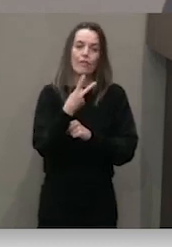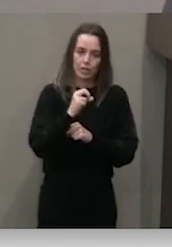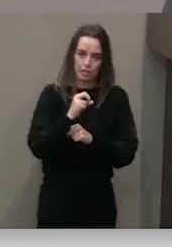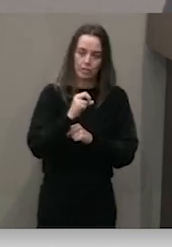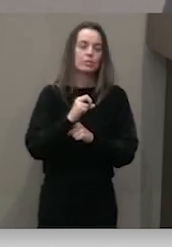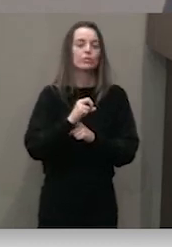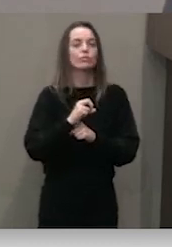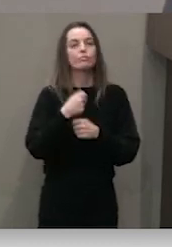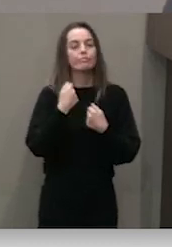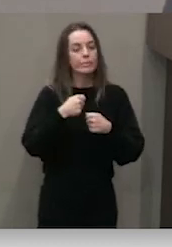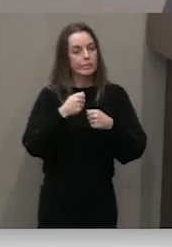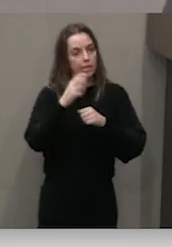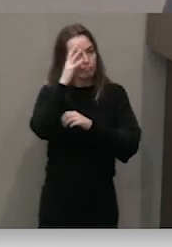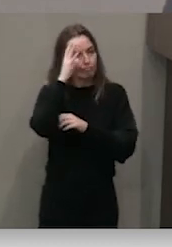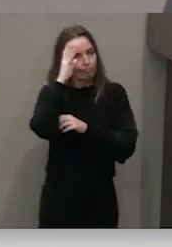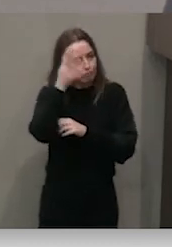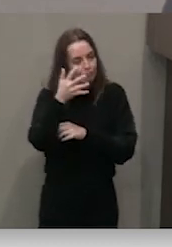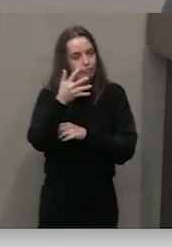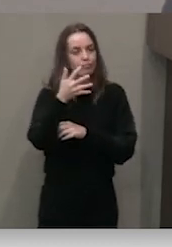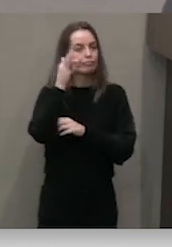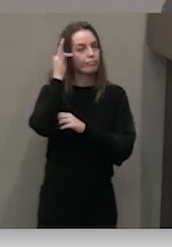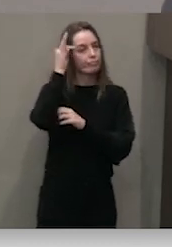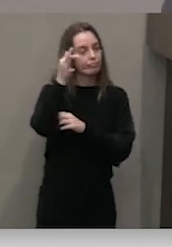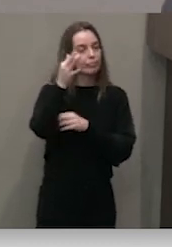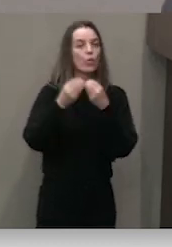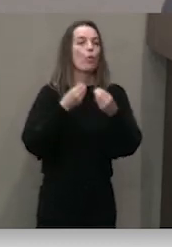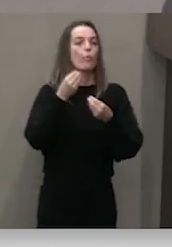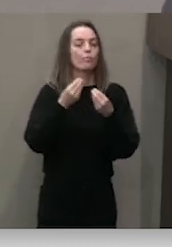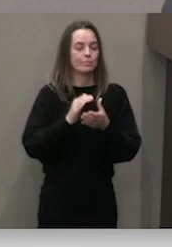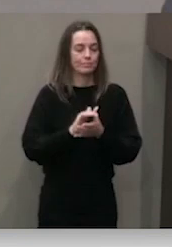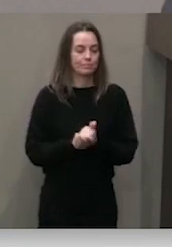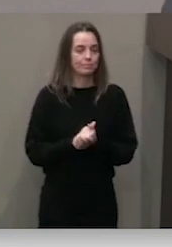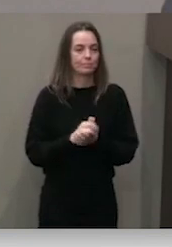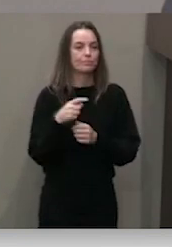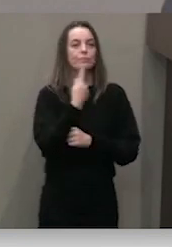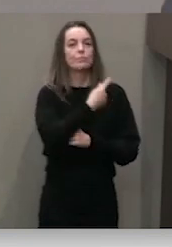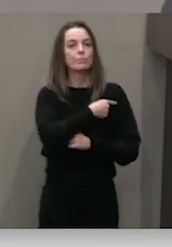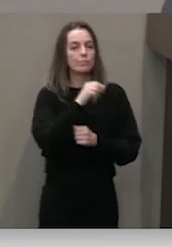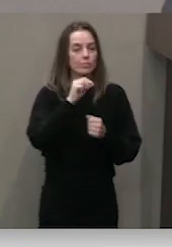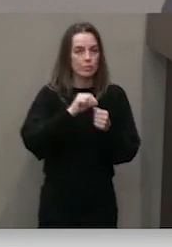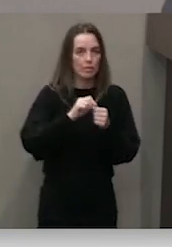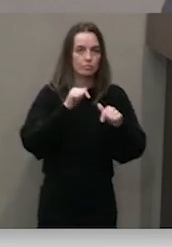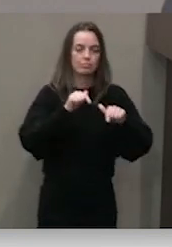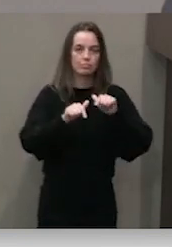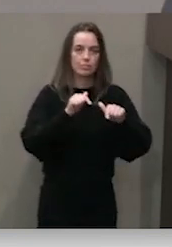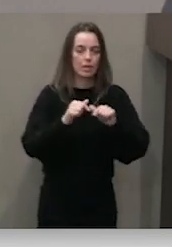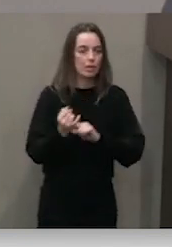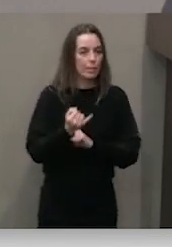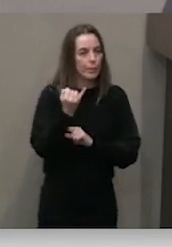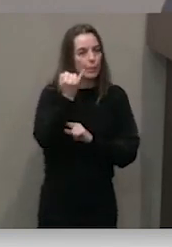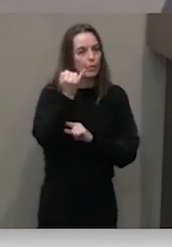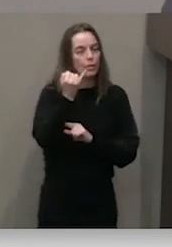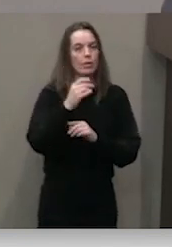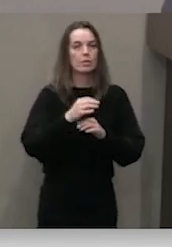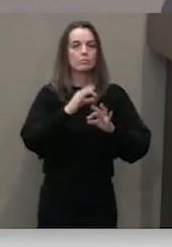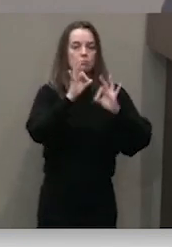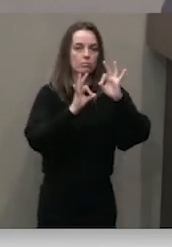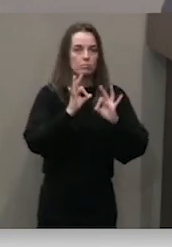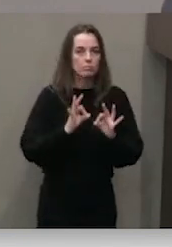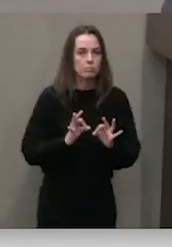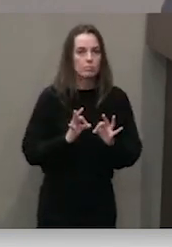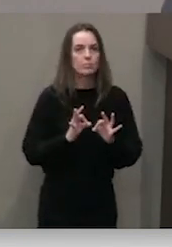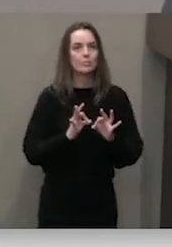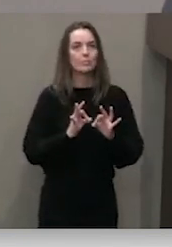soluções diferentes. Bom, nós fizemos um trabalho bem importante, que foi de elaborar o termo de referência para a contratação